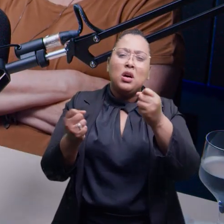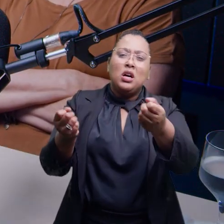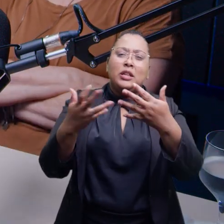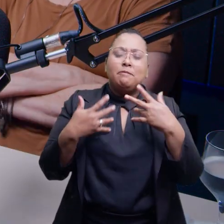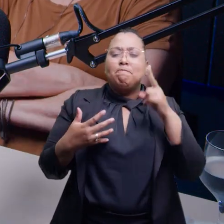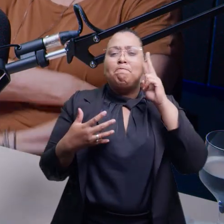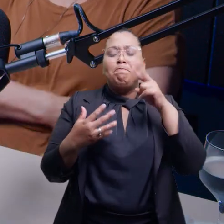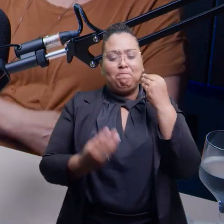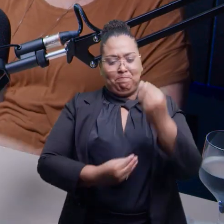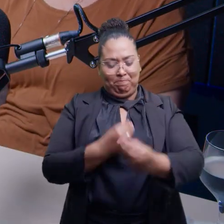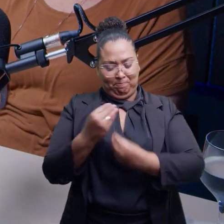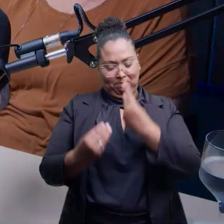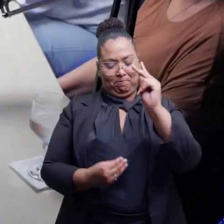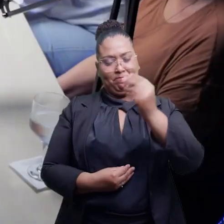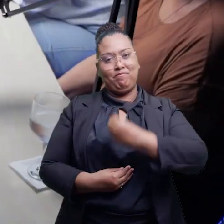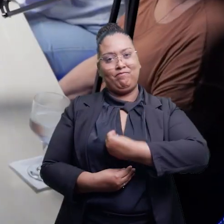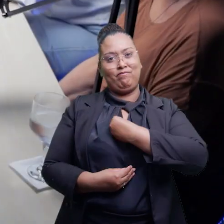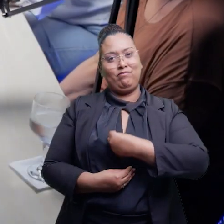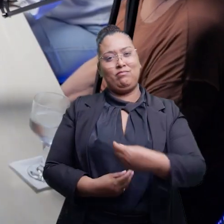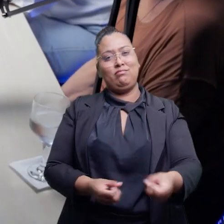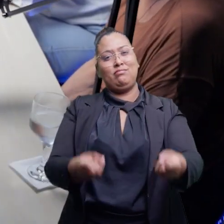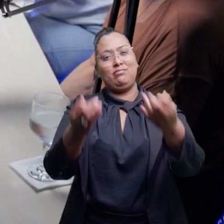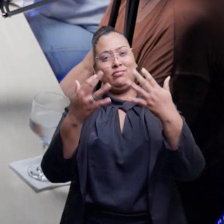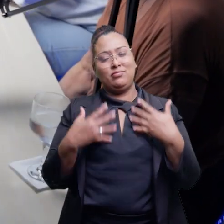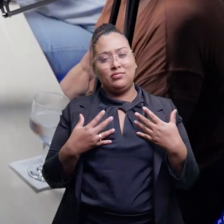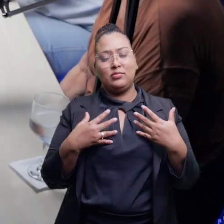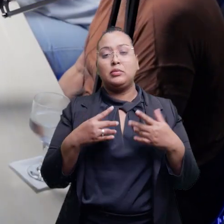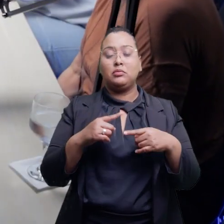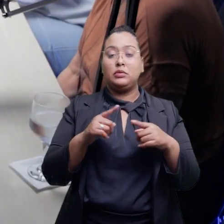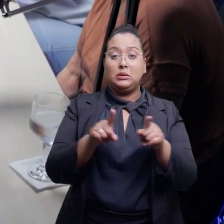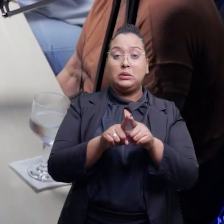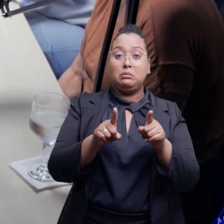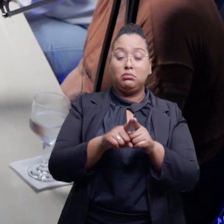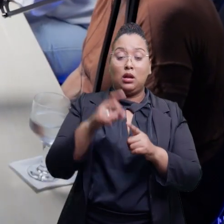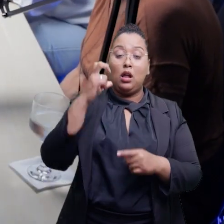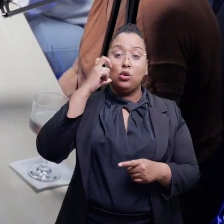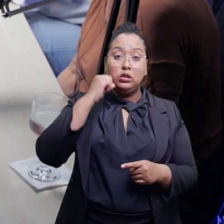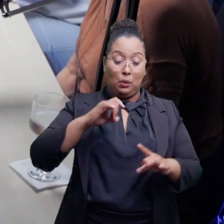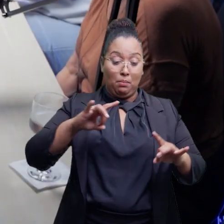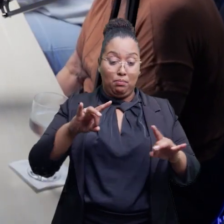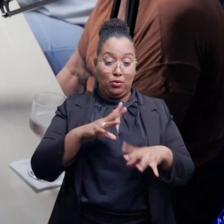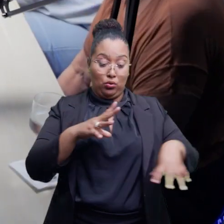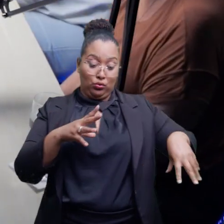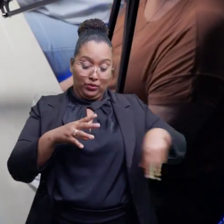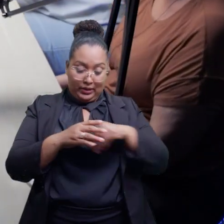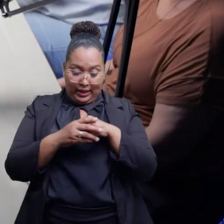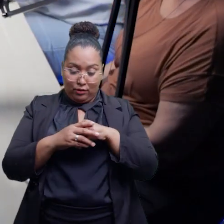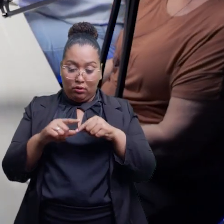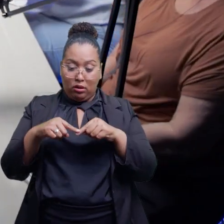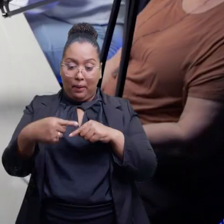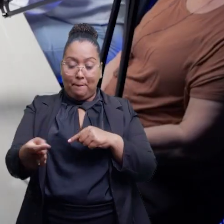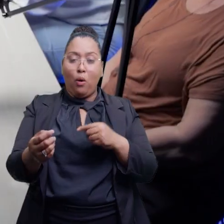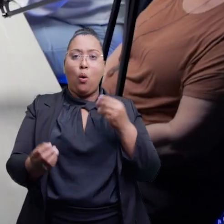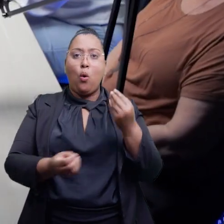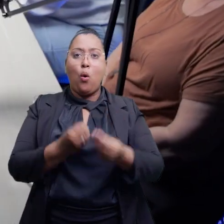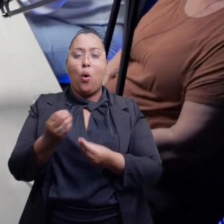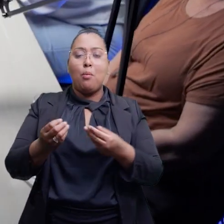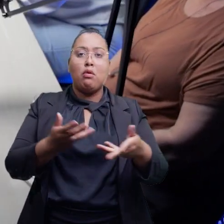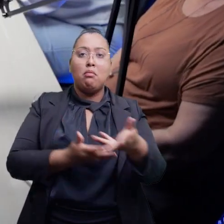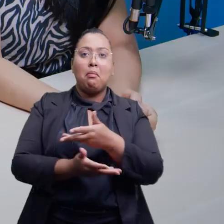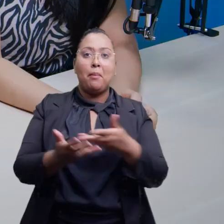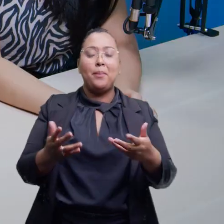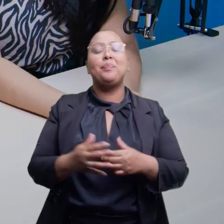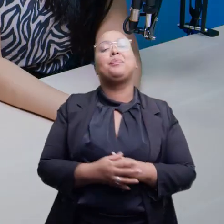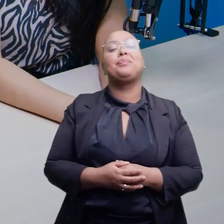gente um pouquinho de como que foi esse processo e trazer também um pouquinho do pós-adoção, né? Como que foi a construção dessa família